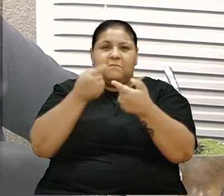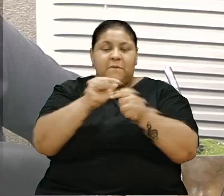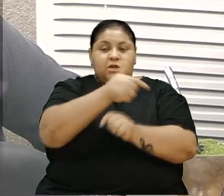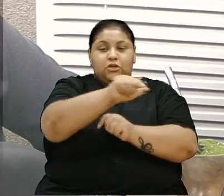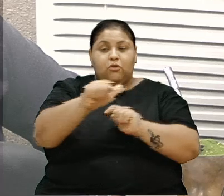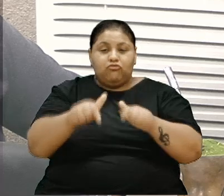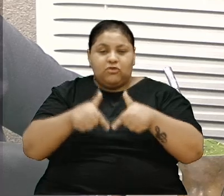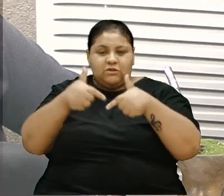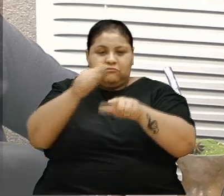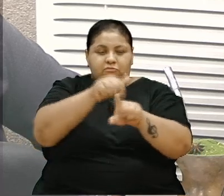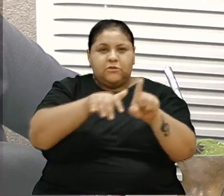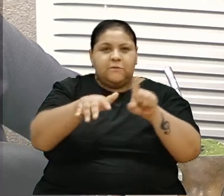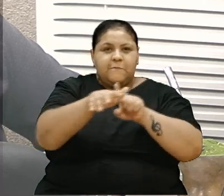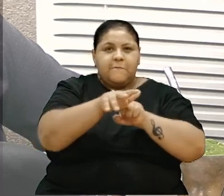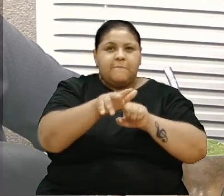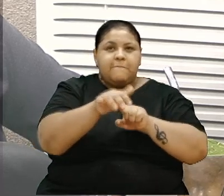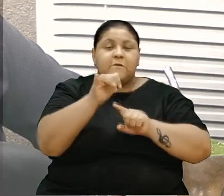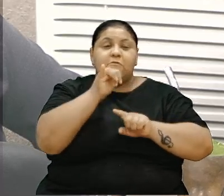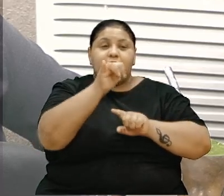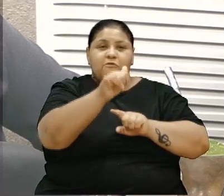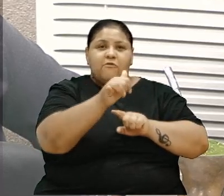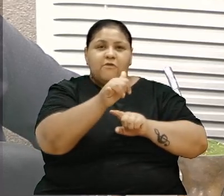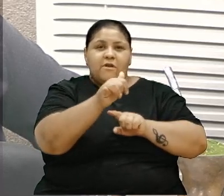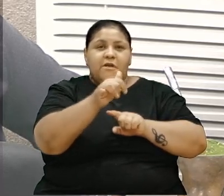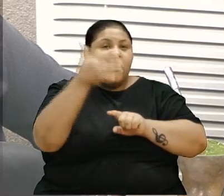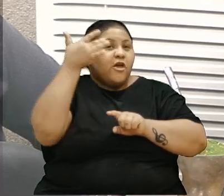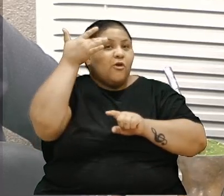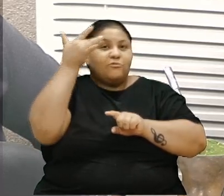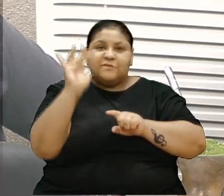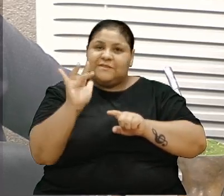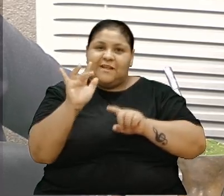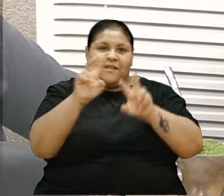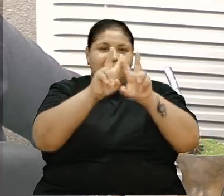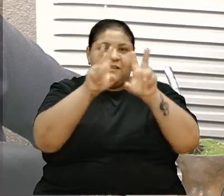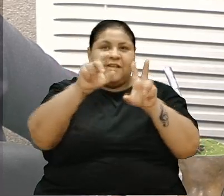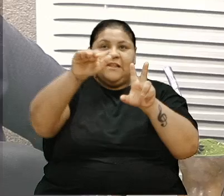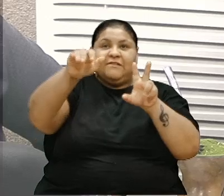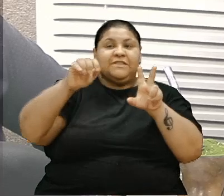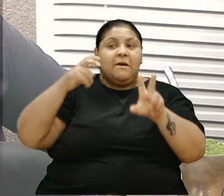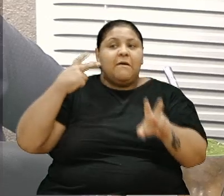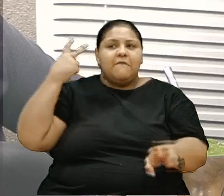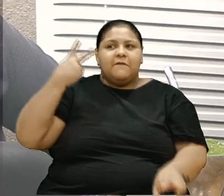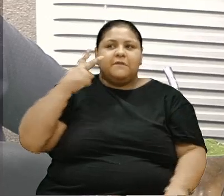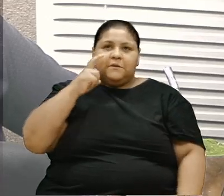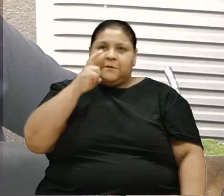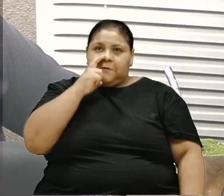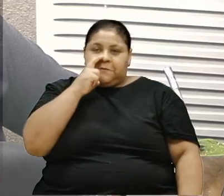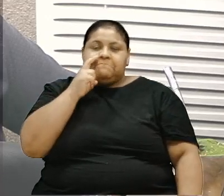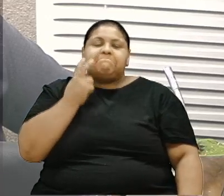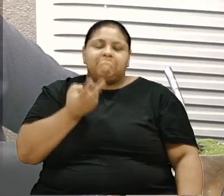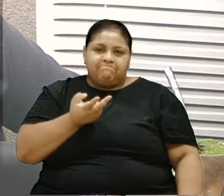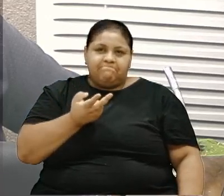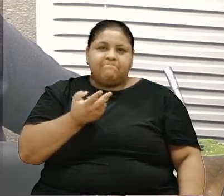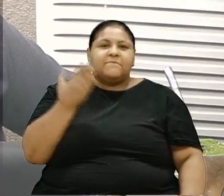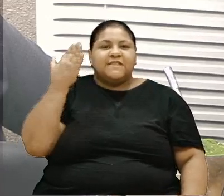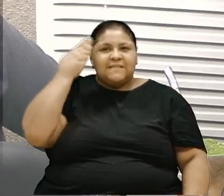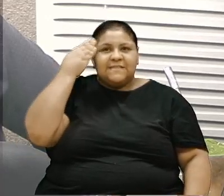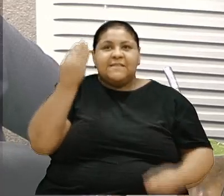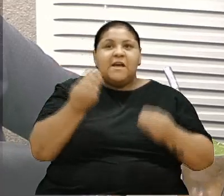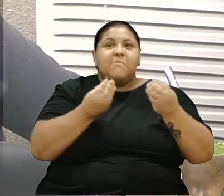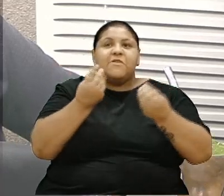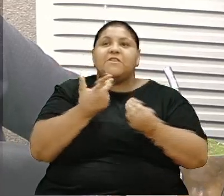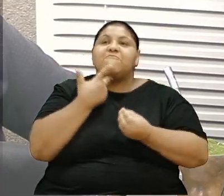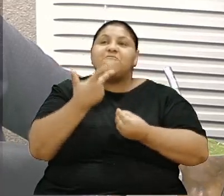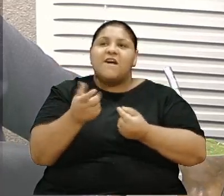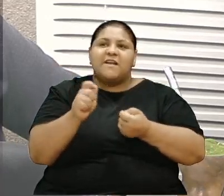sociais. E eu falei, Maureen, eu não domino essa área, e eu vou chamar a vereadora Andressa, que essa é uma causa dela, e ela sabe o que ela está falando, o que